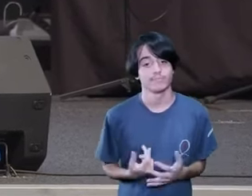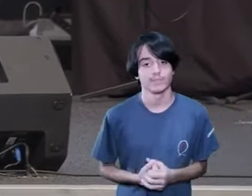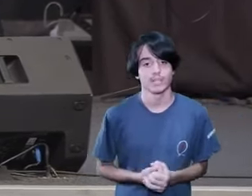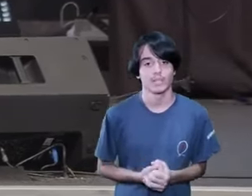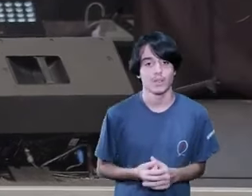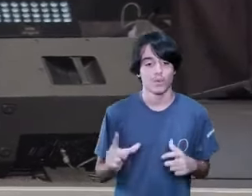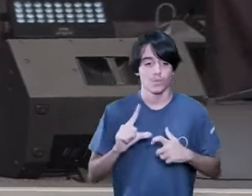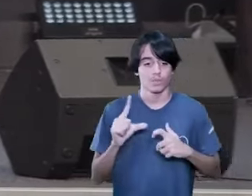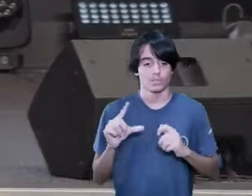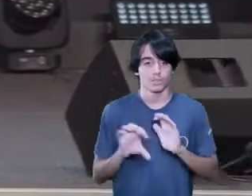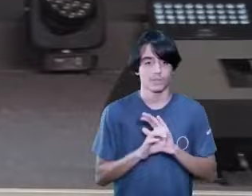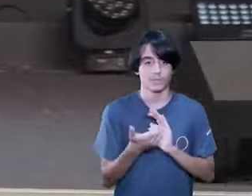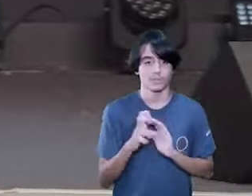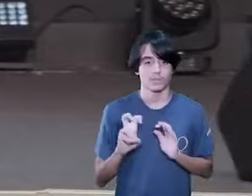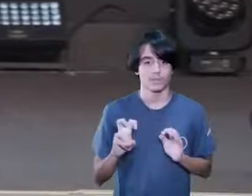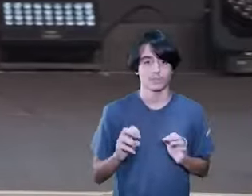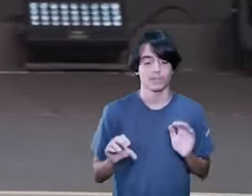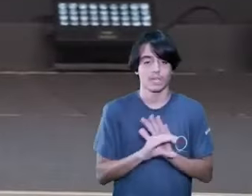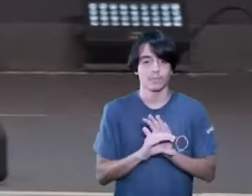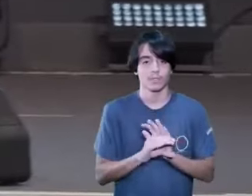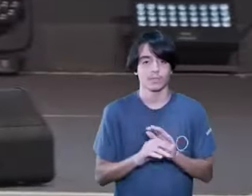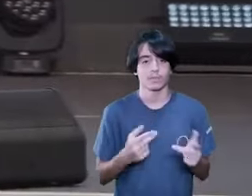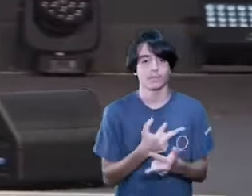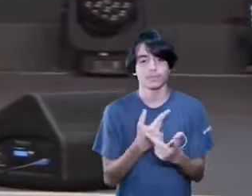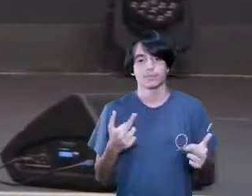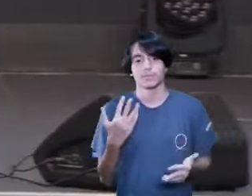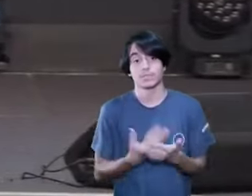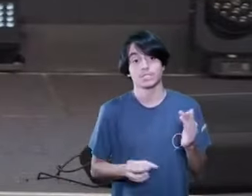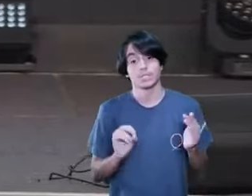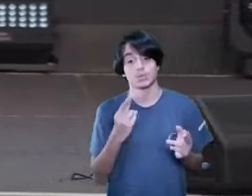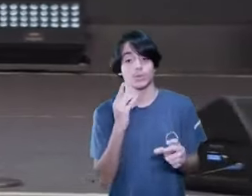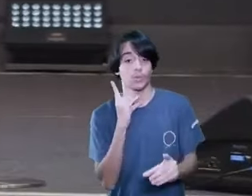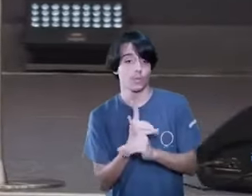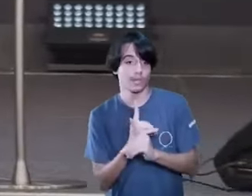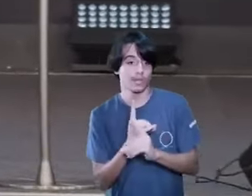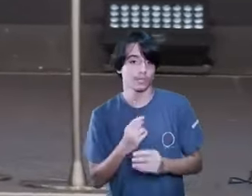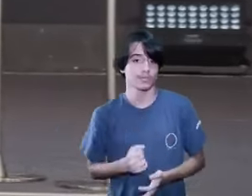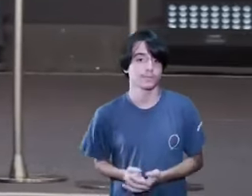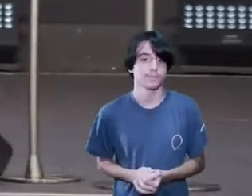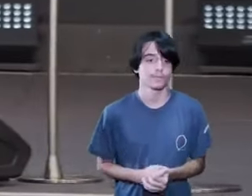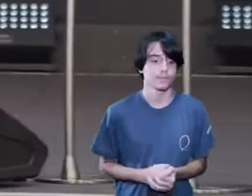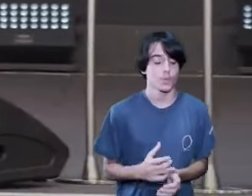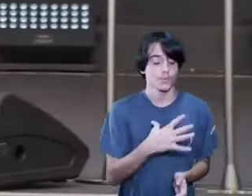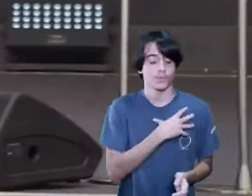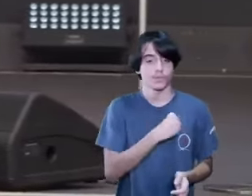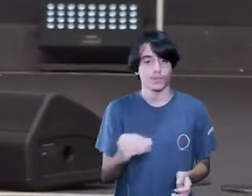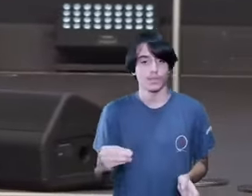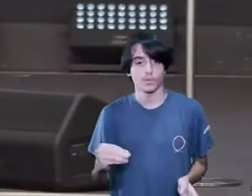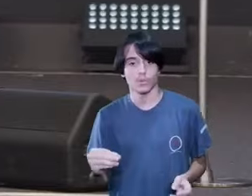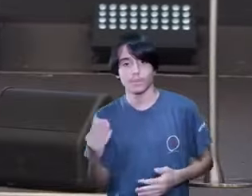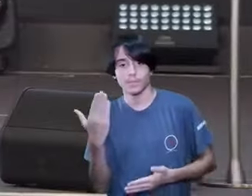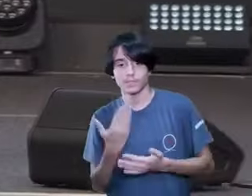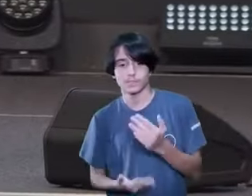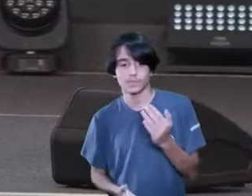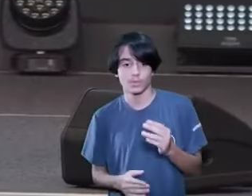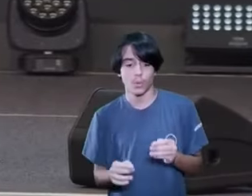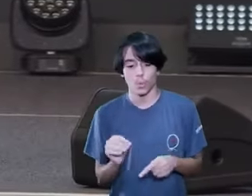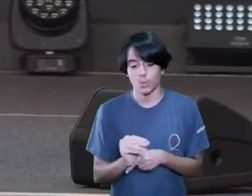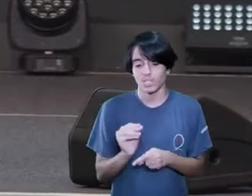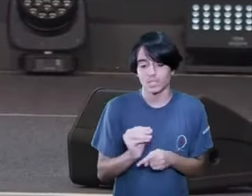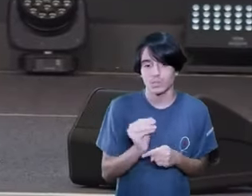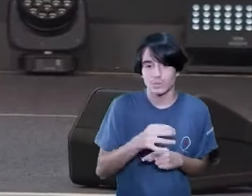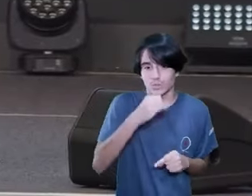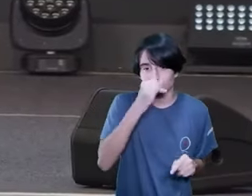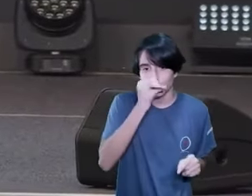Lucas 15, o capítulo das coisas perdidas ou achadas, como queiram. O filho pródigo, tomando conta dos porcos, cheio de